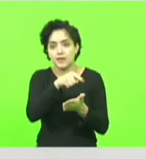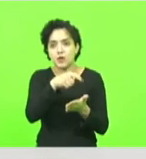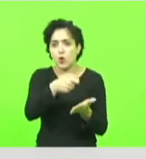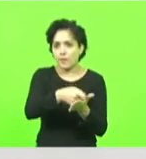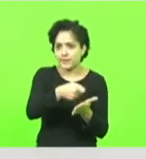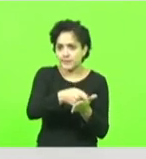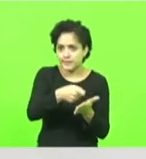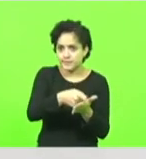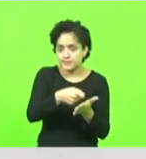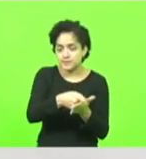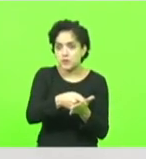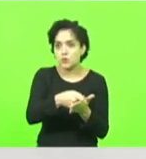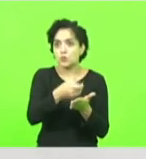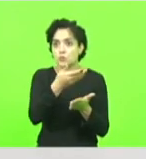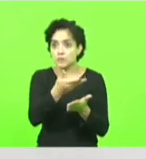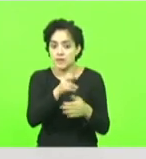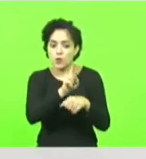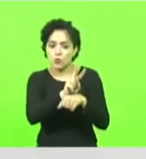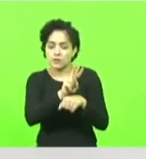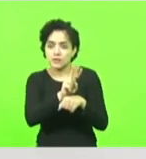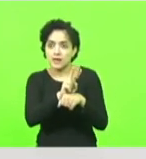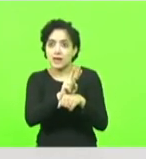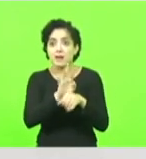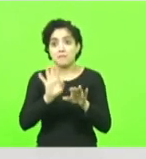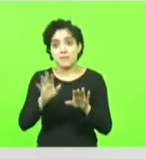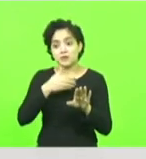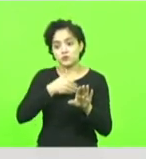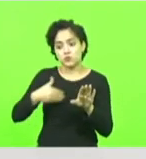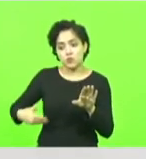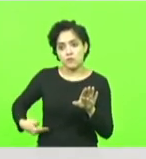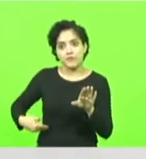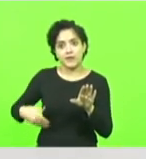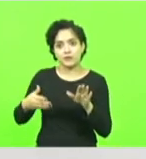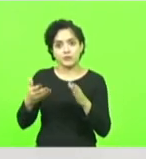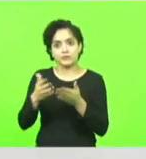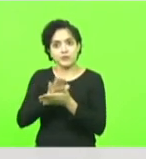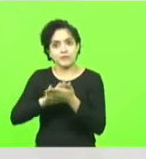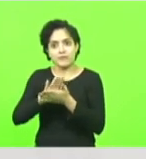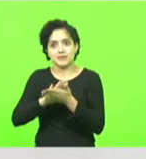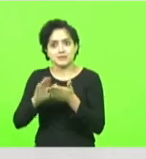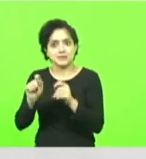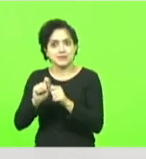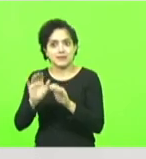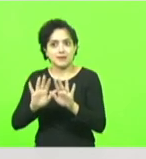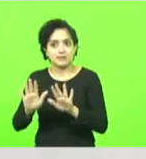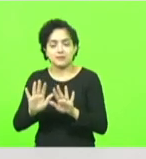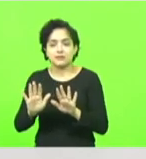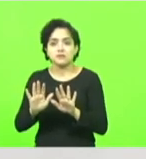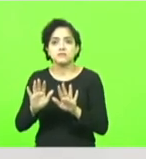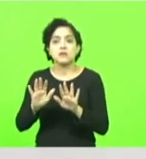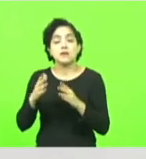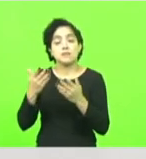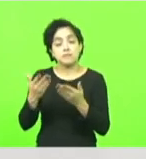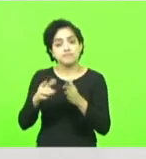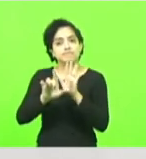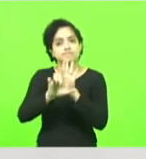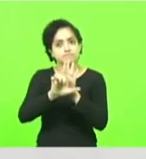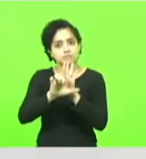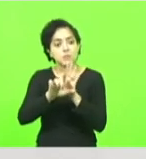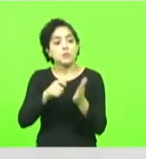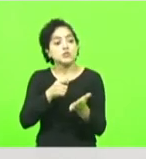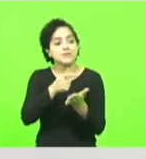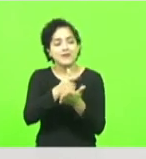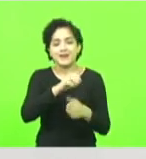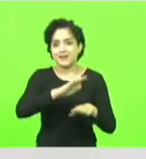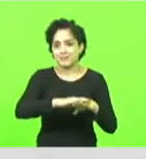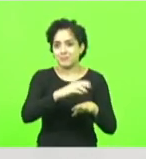obrigação dele conservar, mas o governo do Estado não fazer a sua parte, então a lei diz que o governo pode pagar para aquele